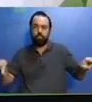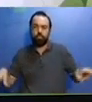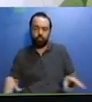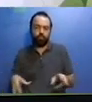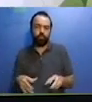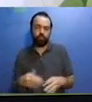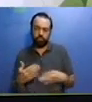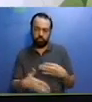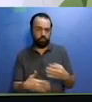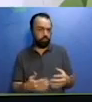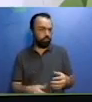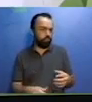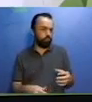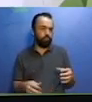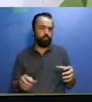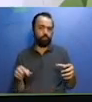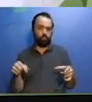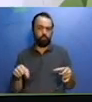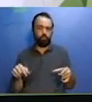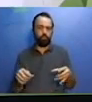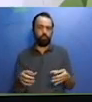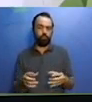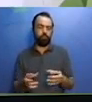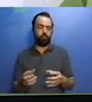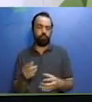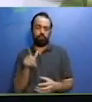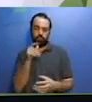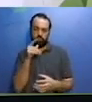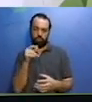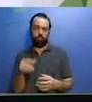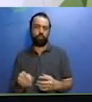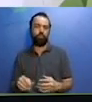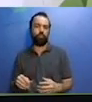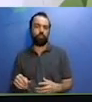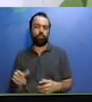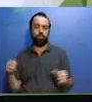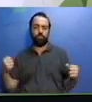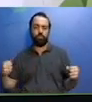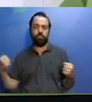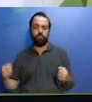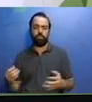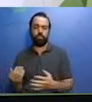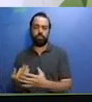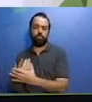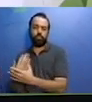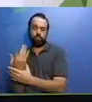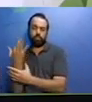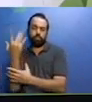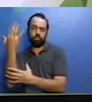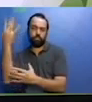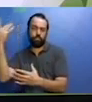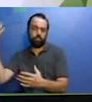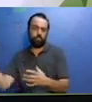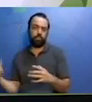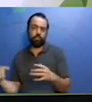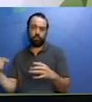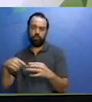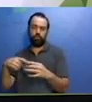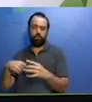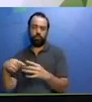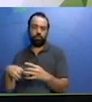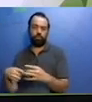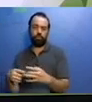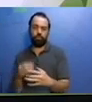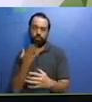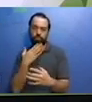segundo momento, né, a água ainda vai precisar passar pelo processo de evaporação e aí vai sobrar somente